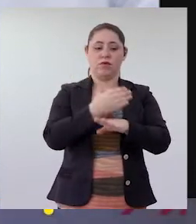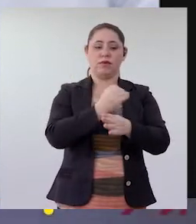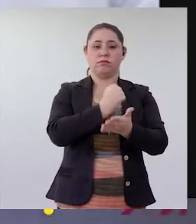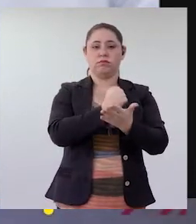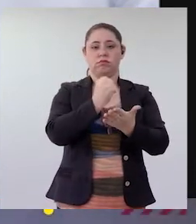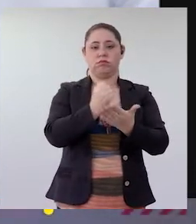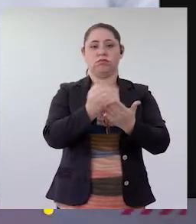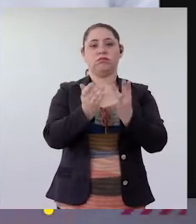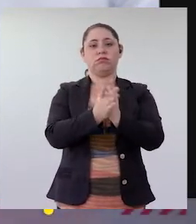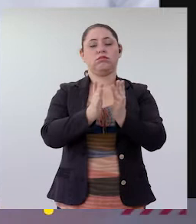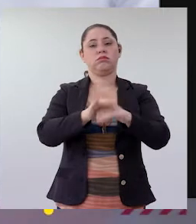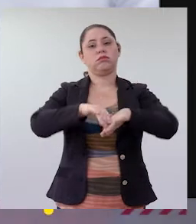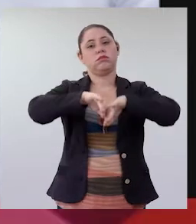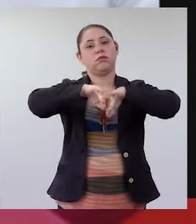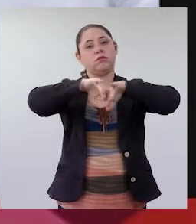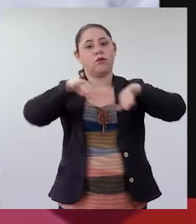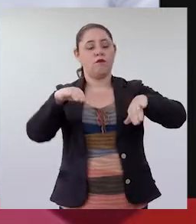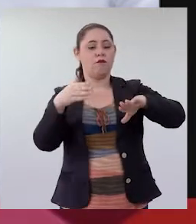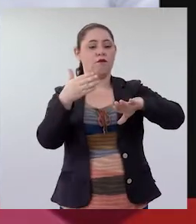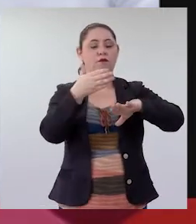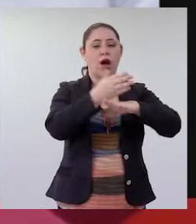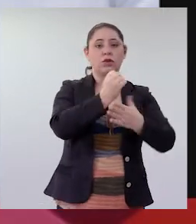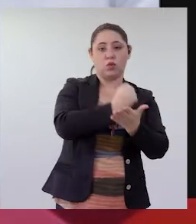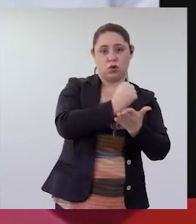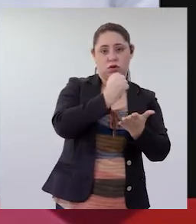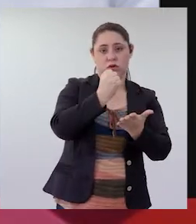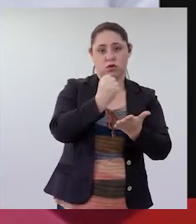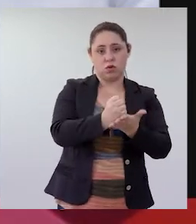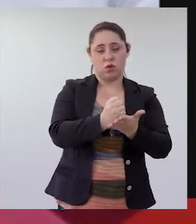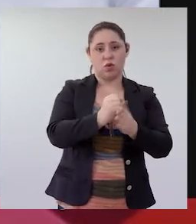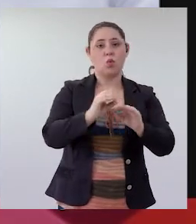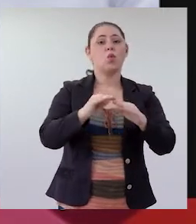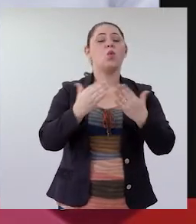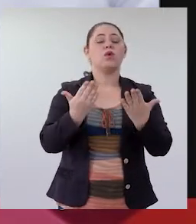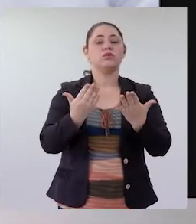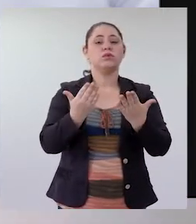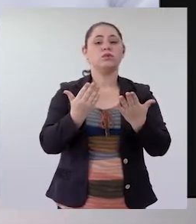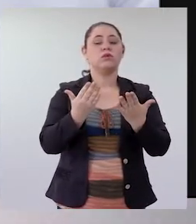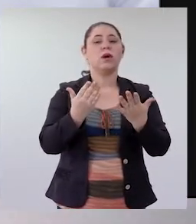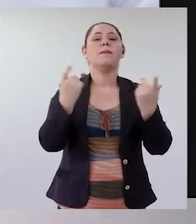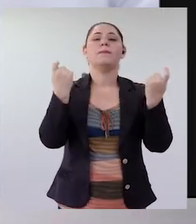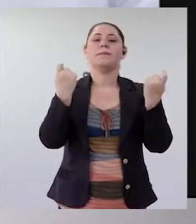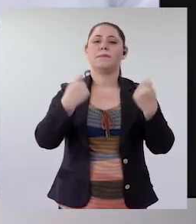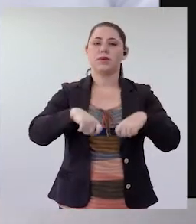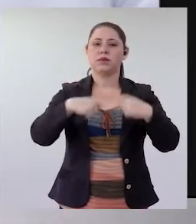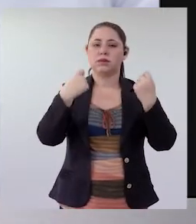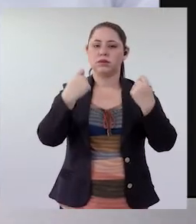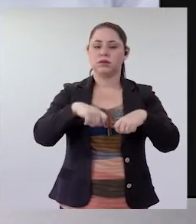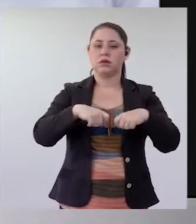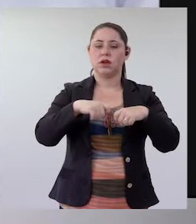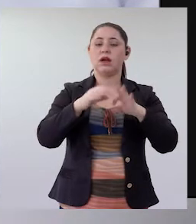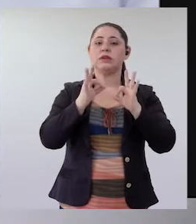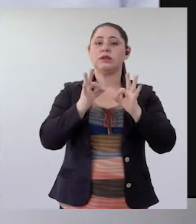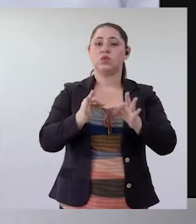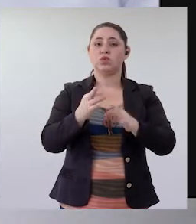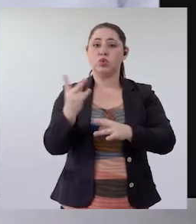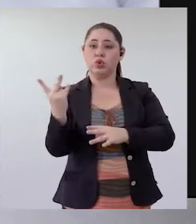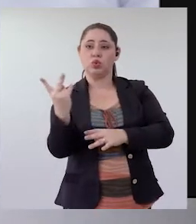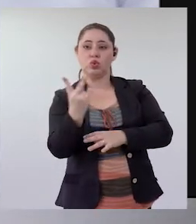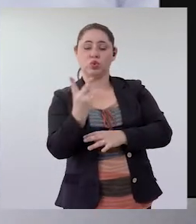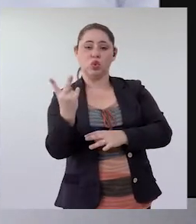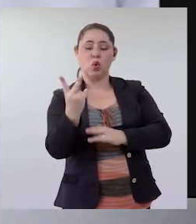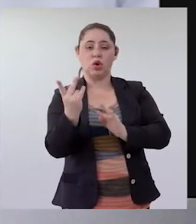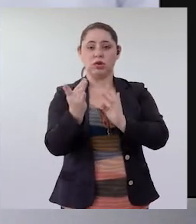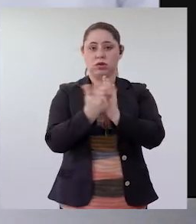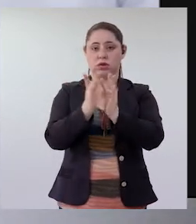pessoa interessada em um divórcio possa buscar o cartório, inicialmente ela precisa, né, os divorciandos,